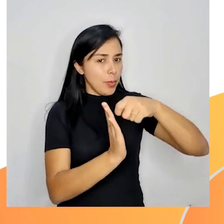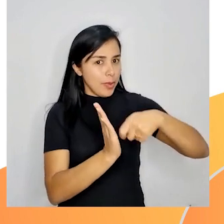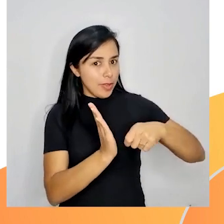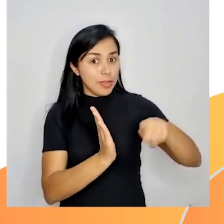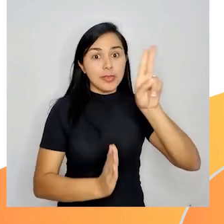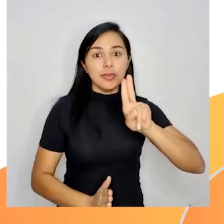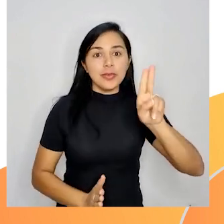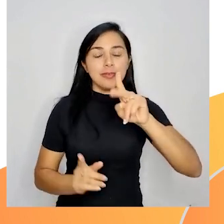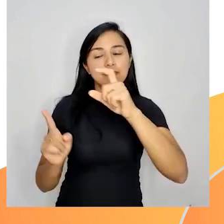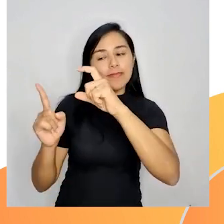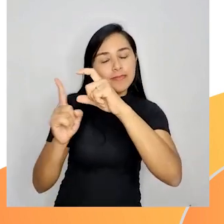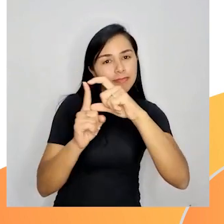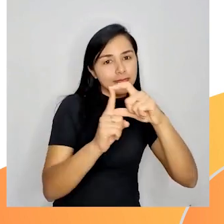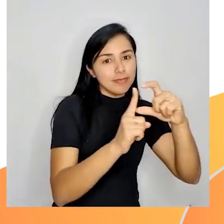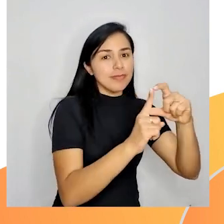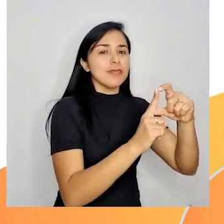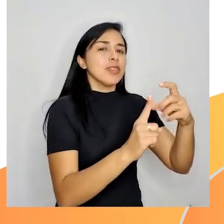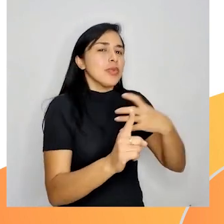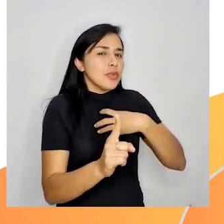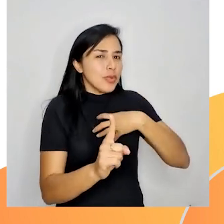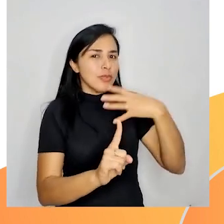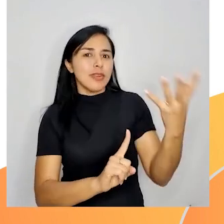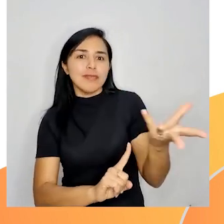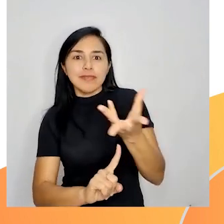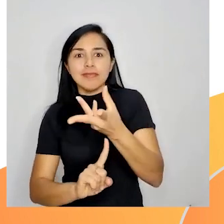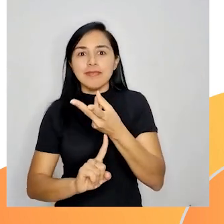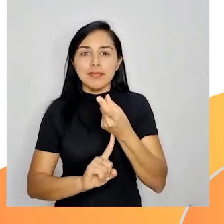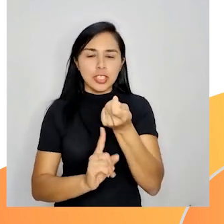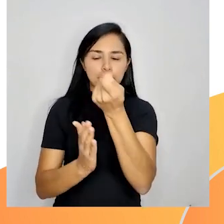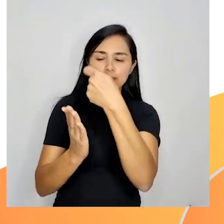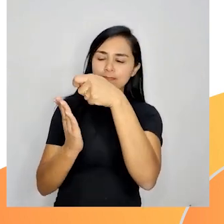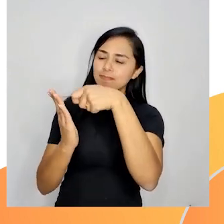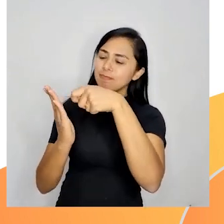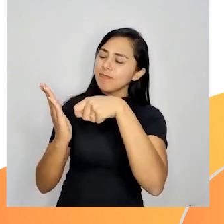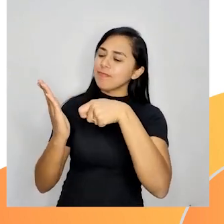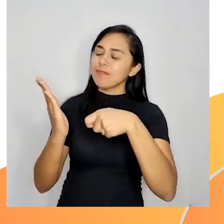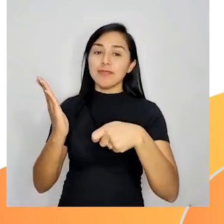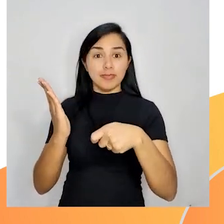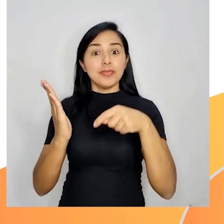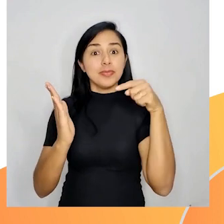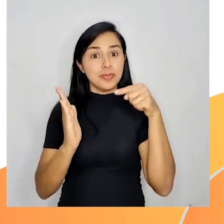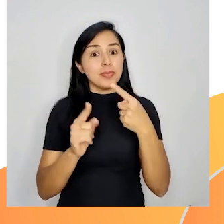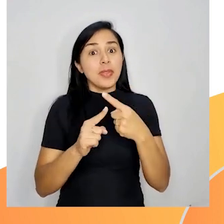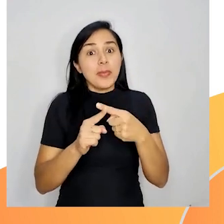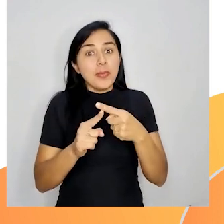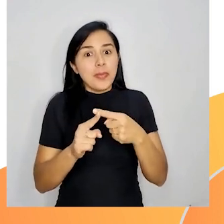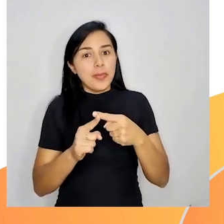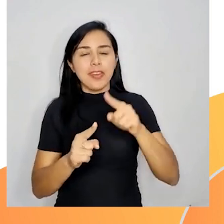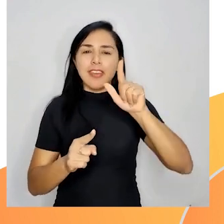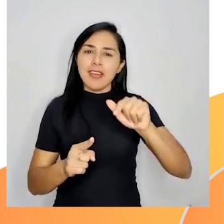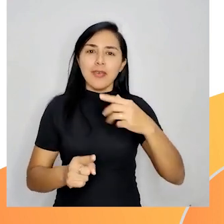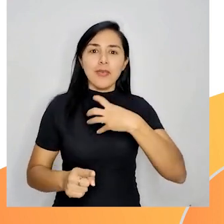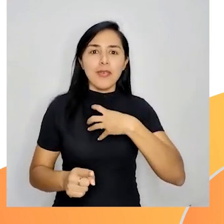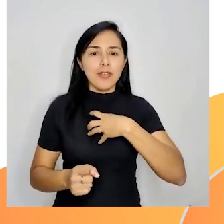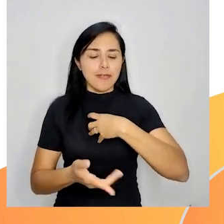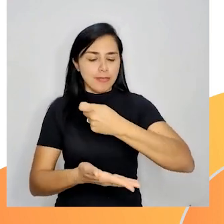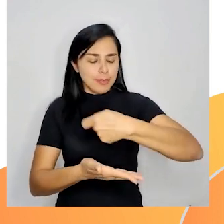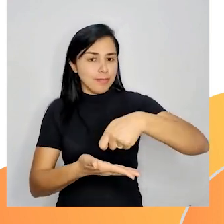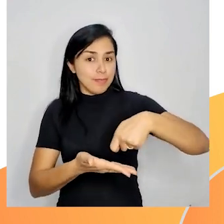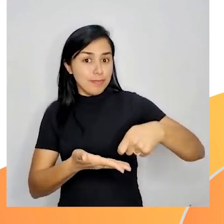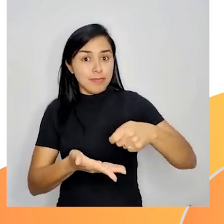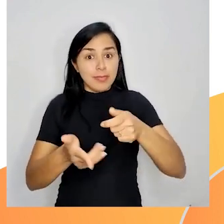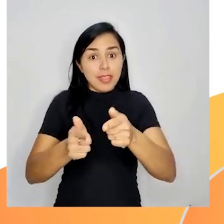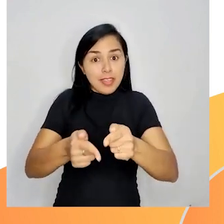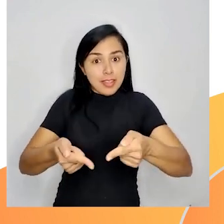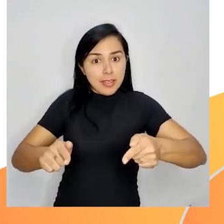de uma forma artística, artisticamente valendo-se da estilística, que é a parte da gramática